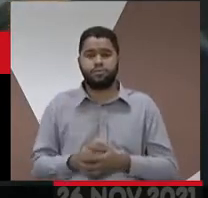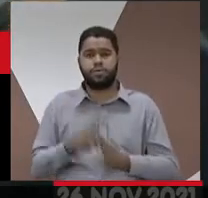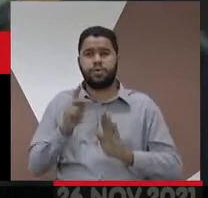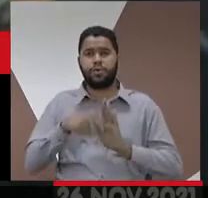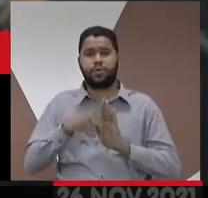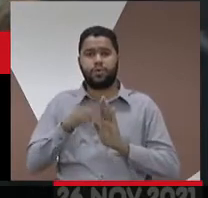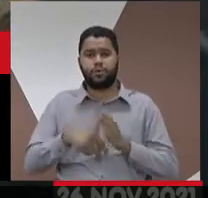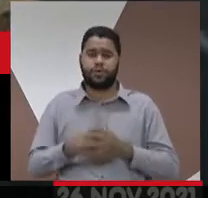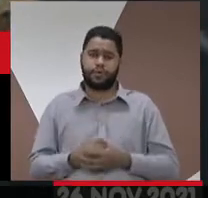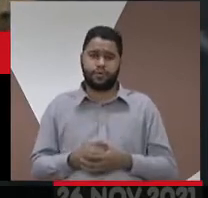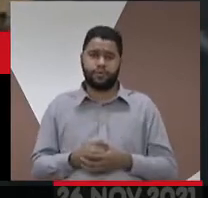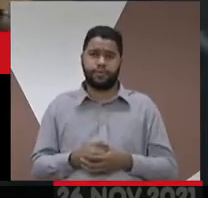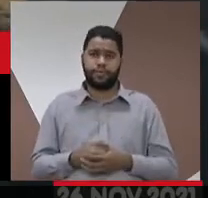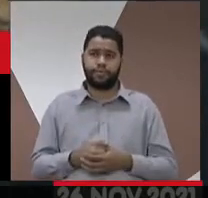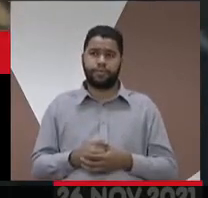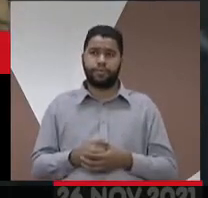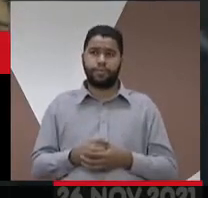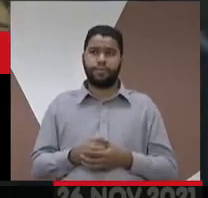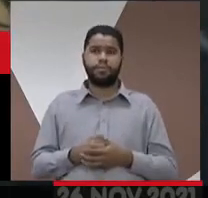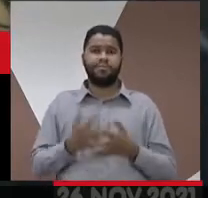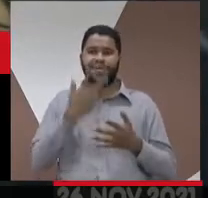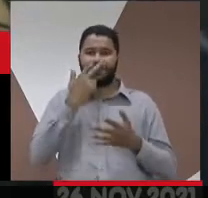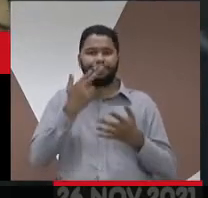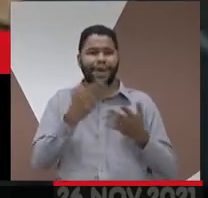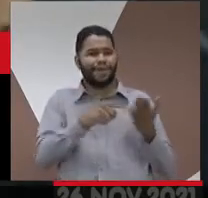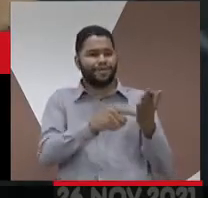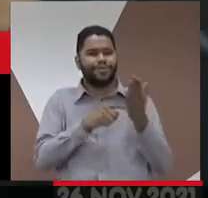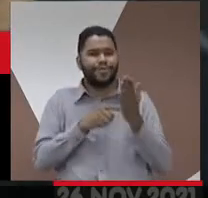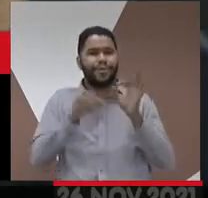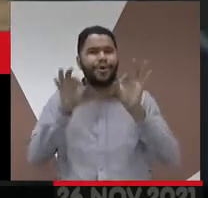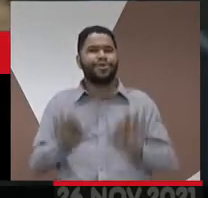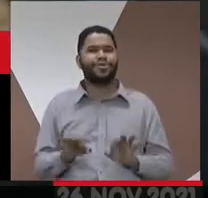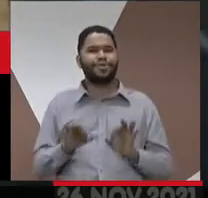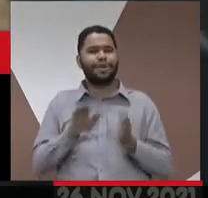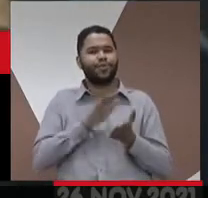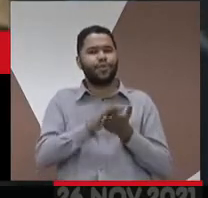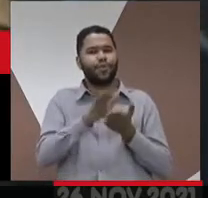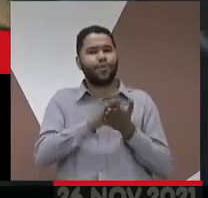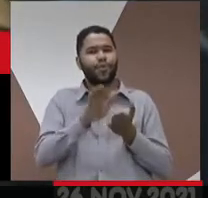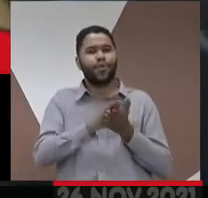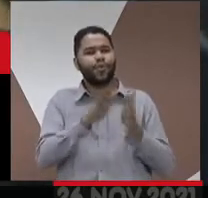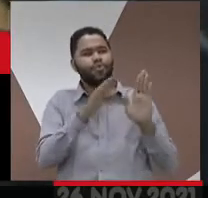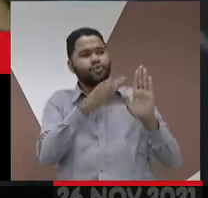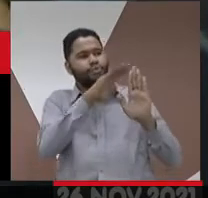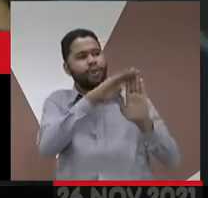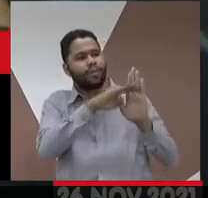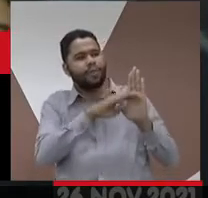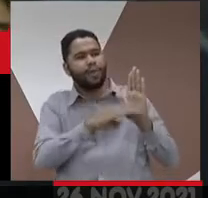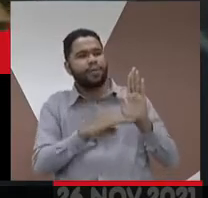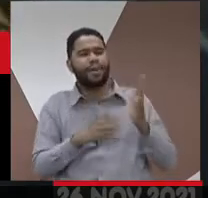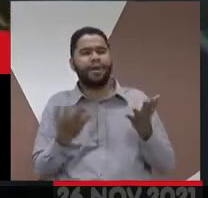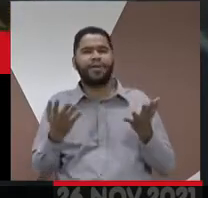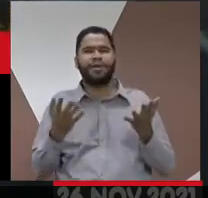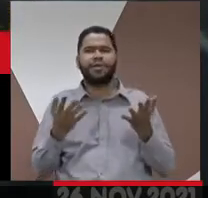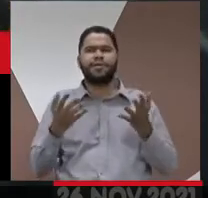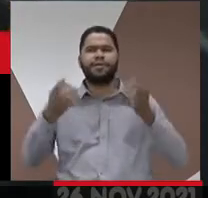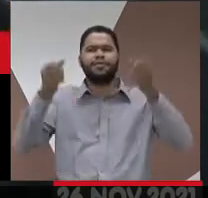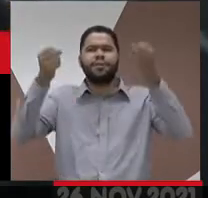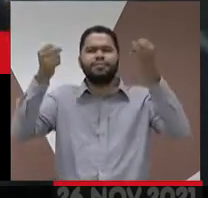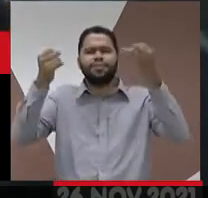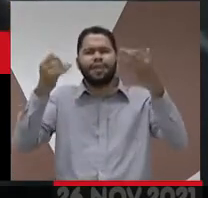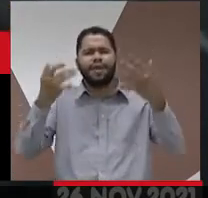projeto. Mas não há transparência na montagem dos custos, entendeu? Nós, destrinchando